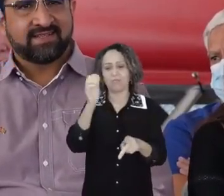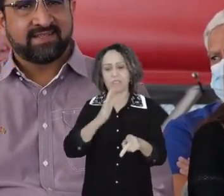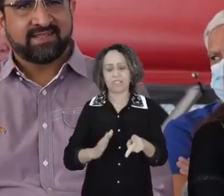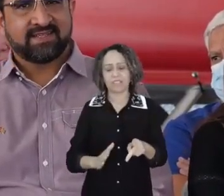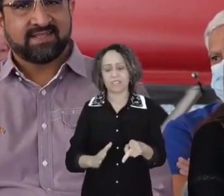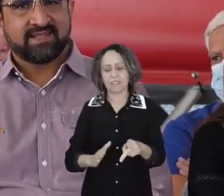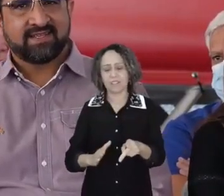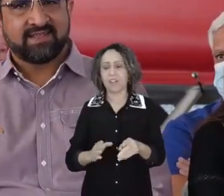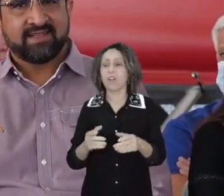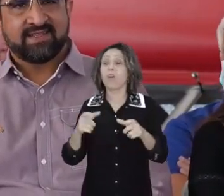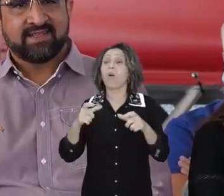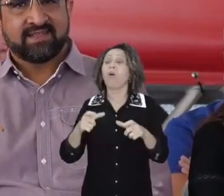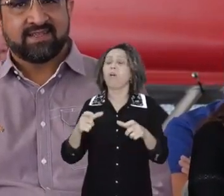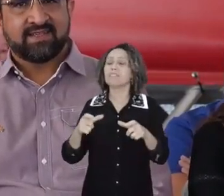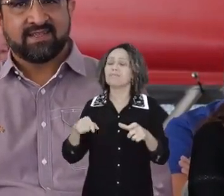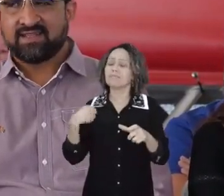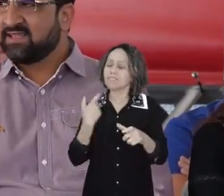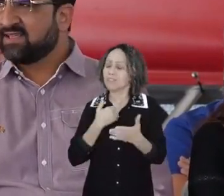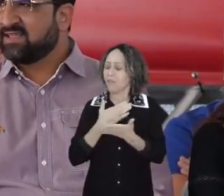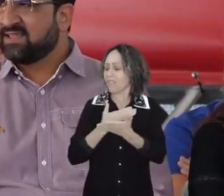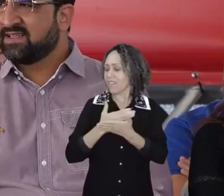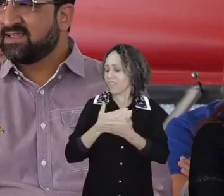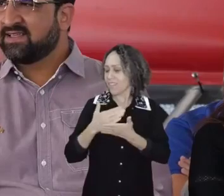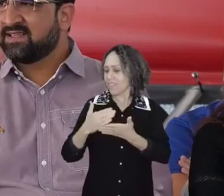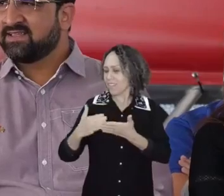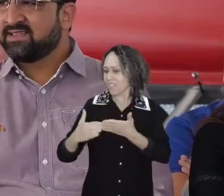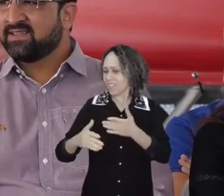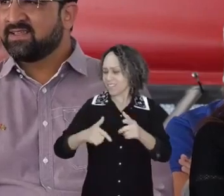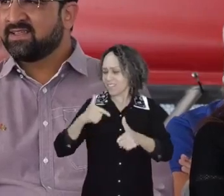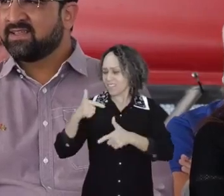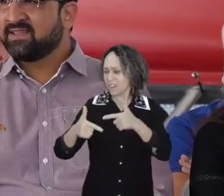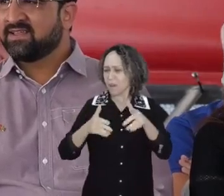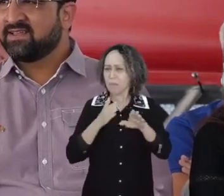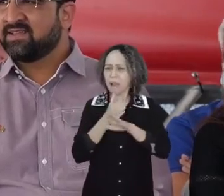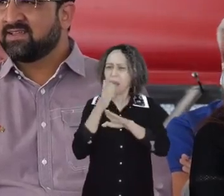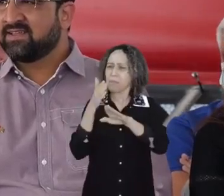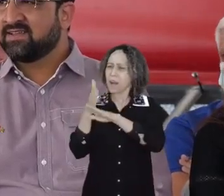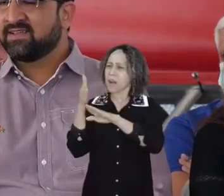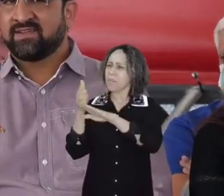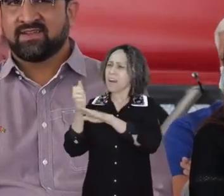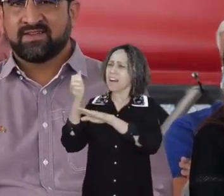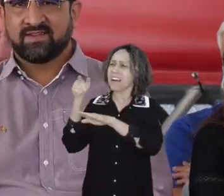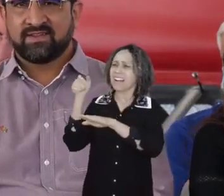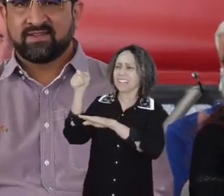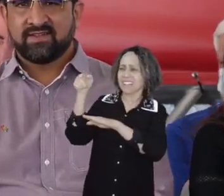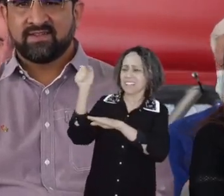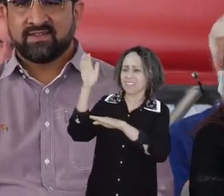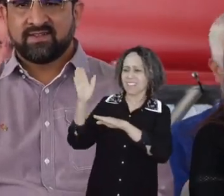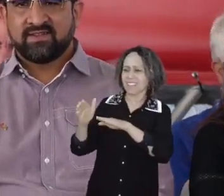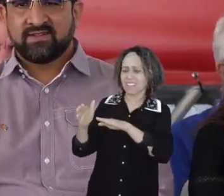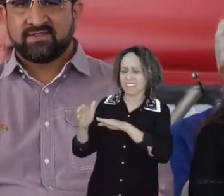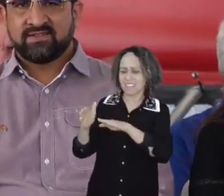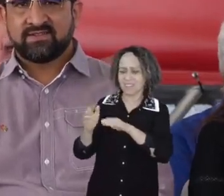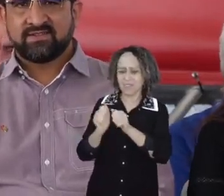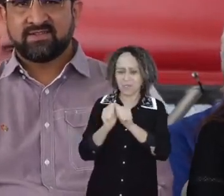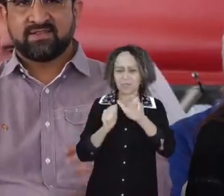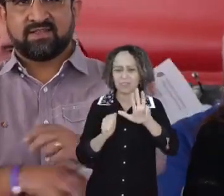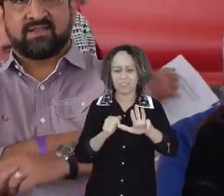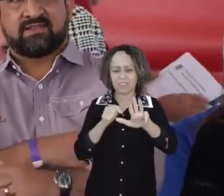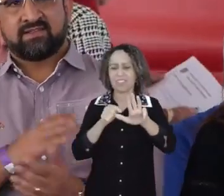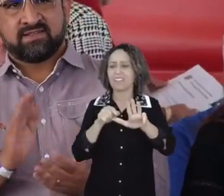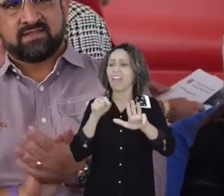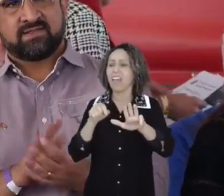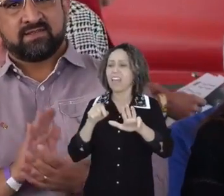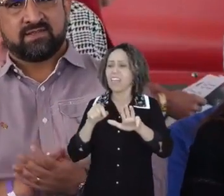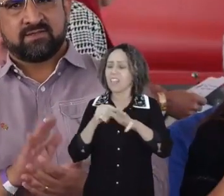nossa jornada pelo Brasil, caravana com o presidente Lula, que não Minas Gerais, que é a síntese do Brasil.